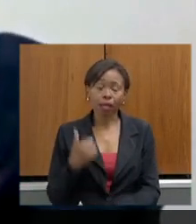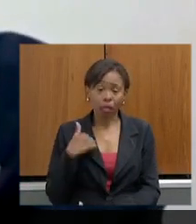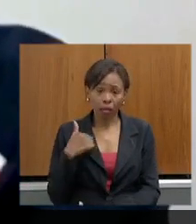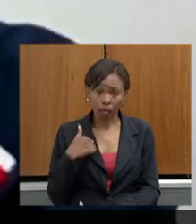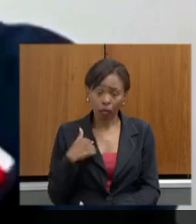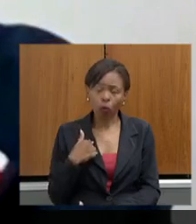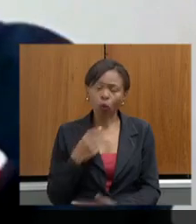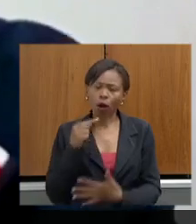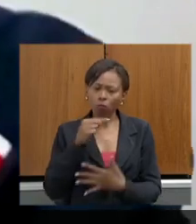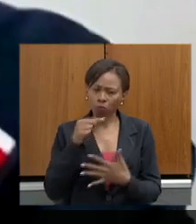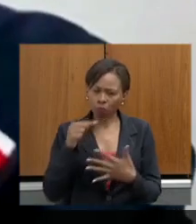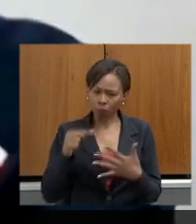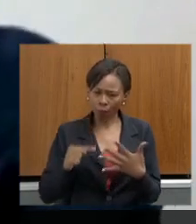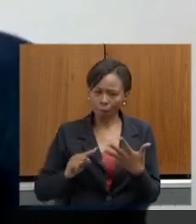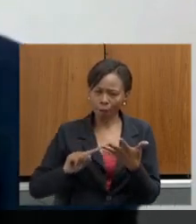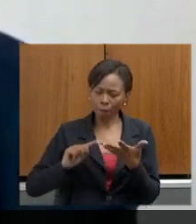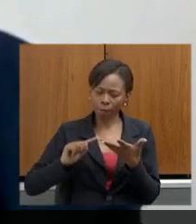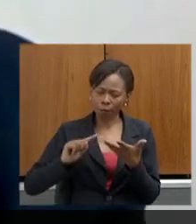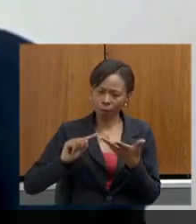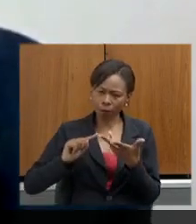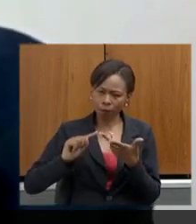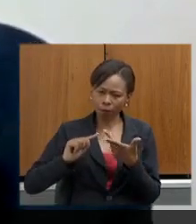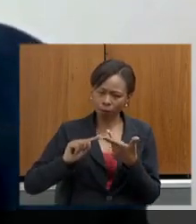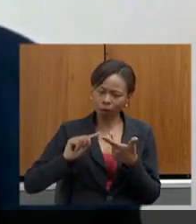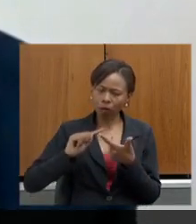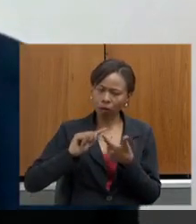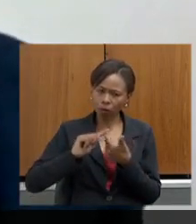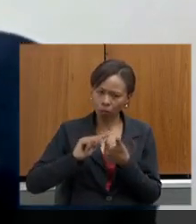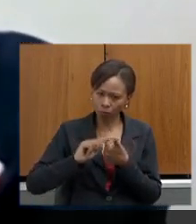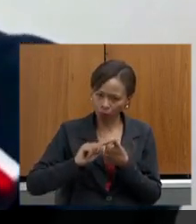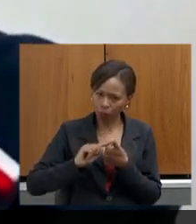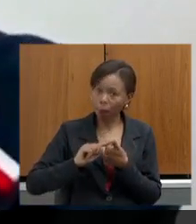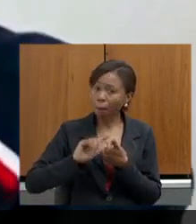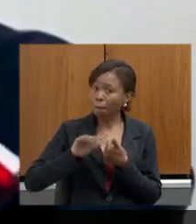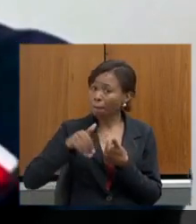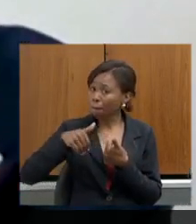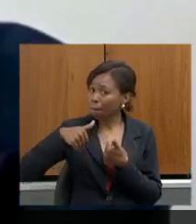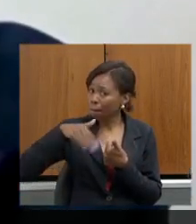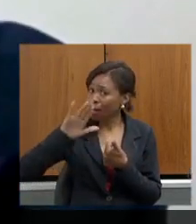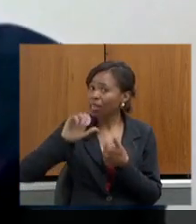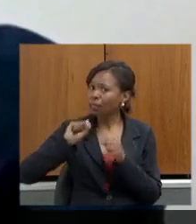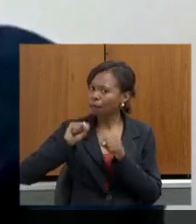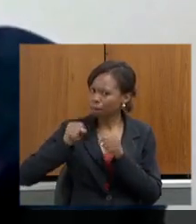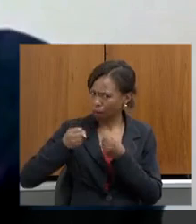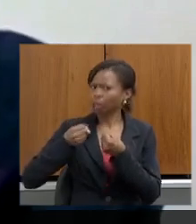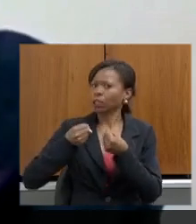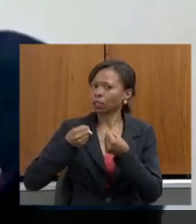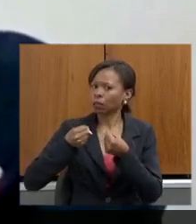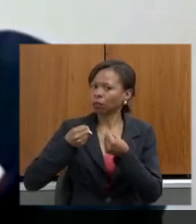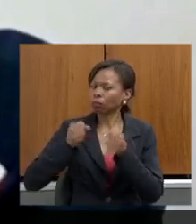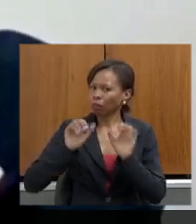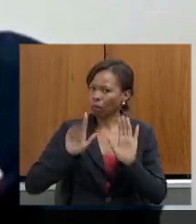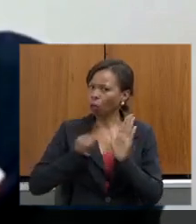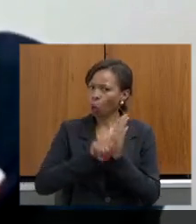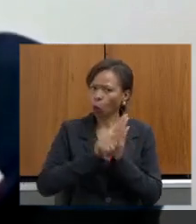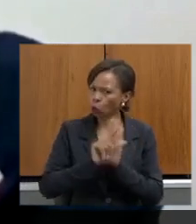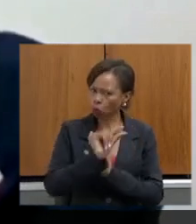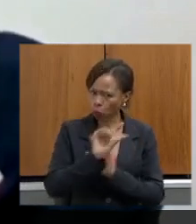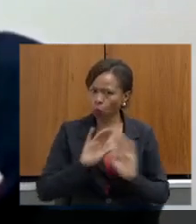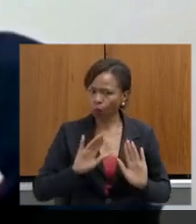e mais defesa do Edi qualquer questionamento olha